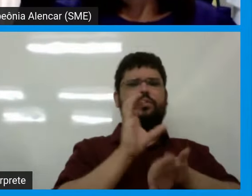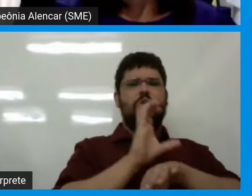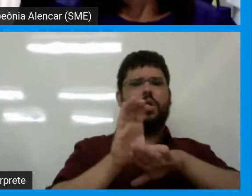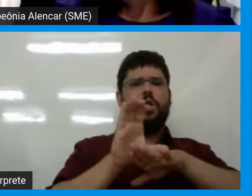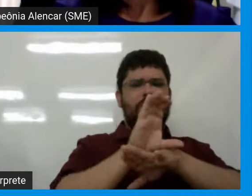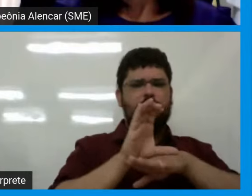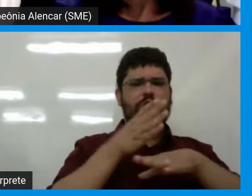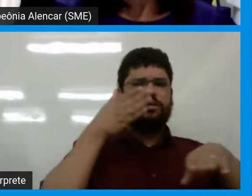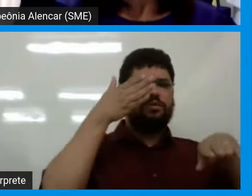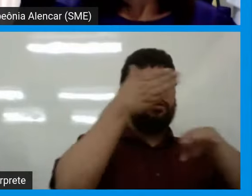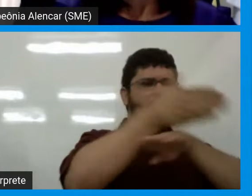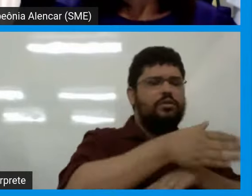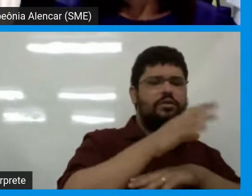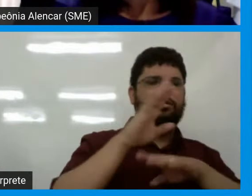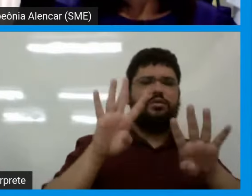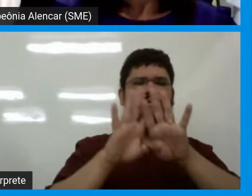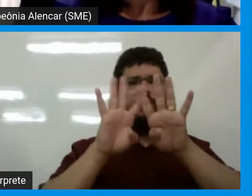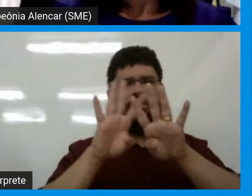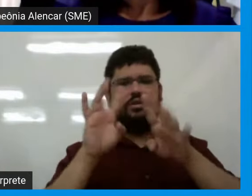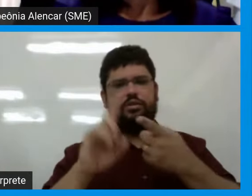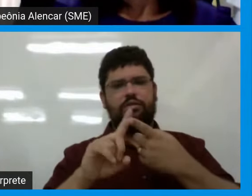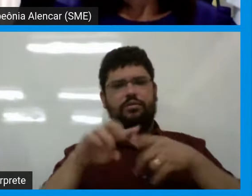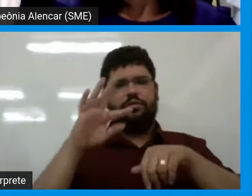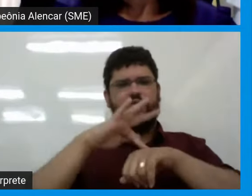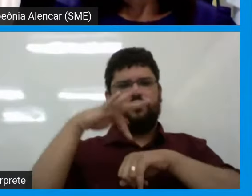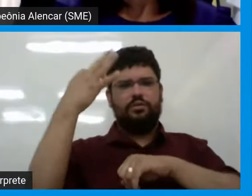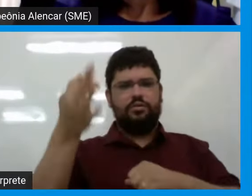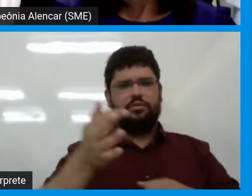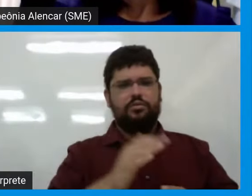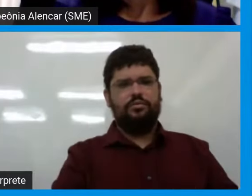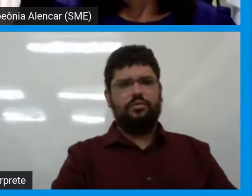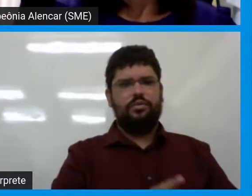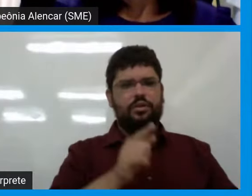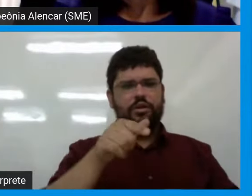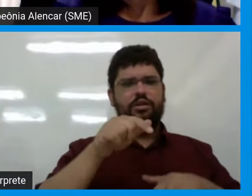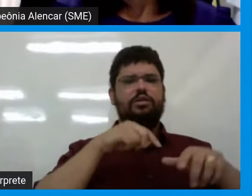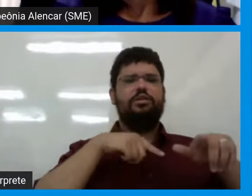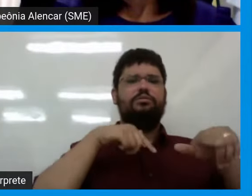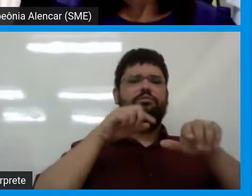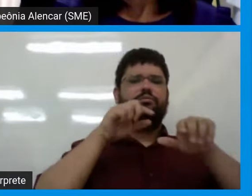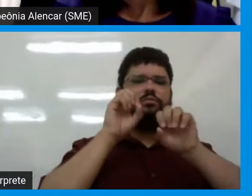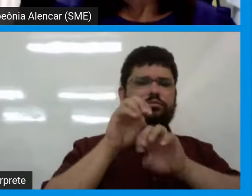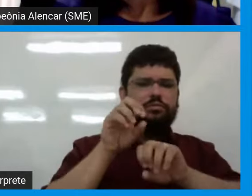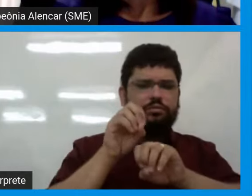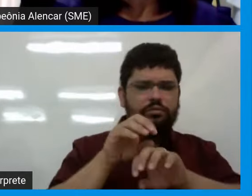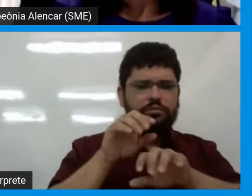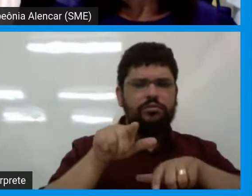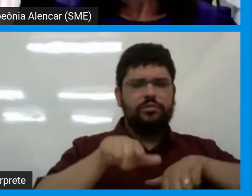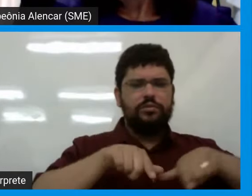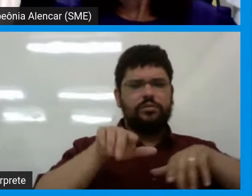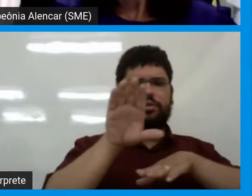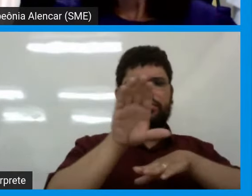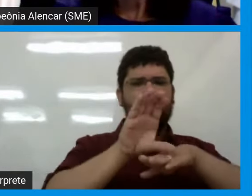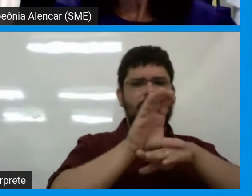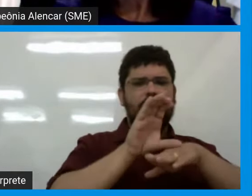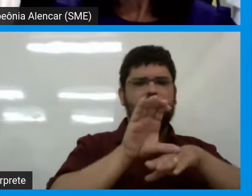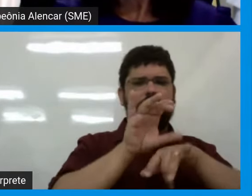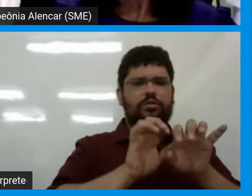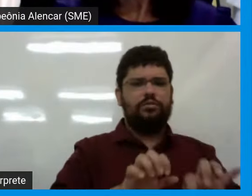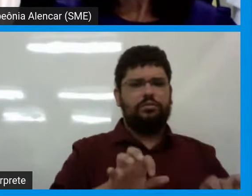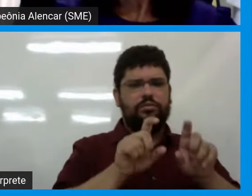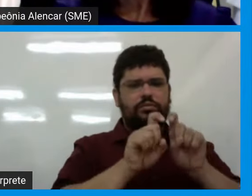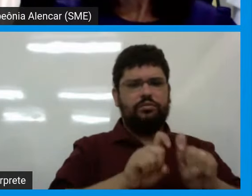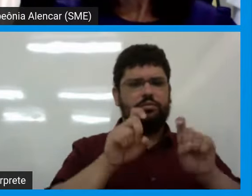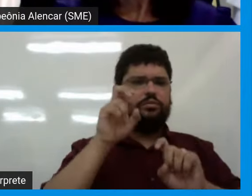da UERN. Entre eles, o Conselho Municipal de Ciência e Tecnologia, no município de Natal. E